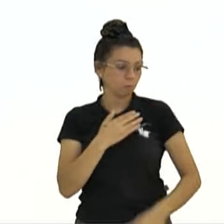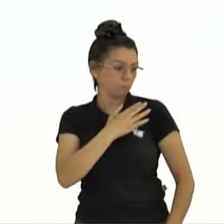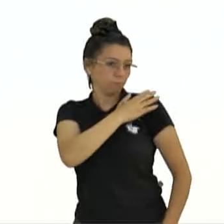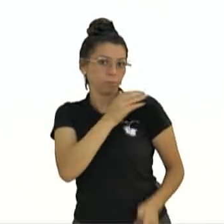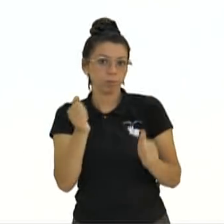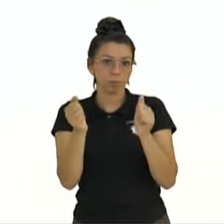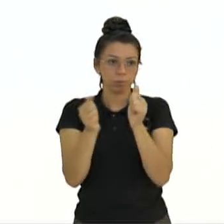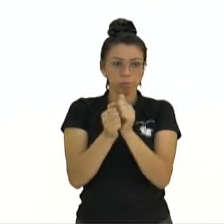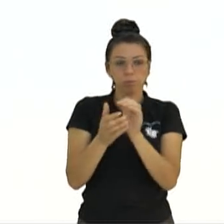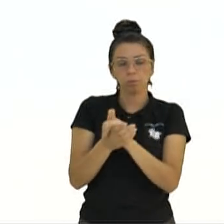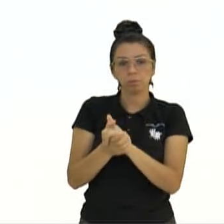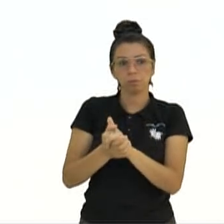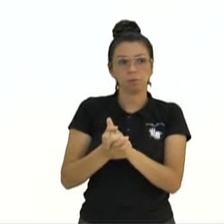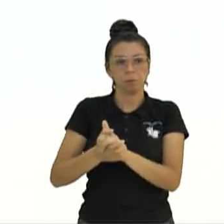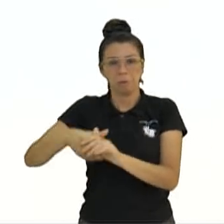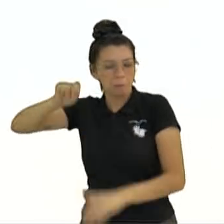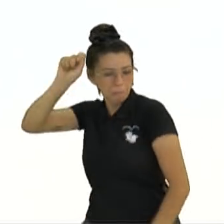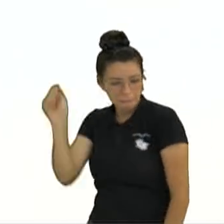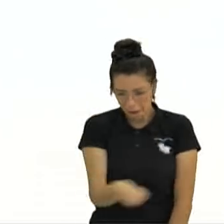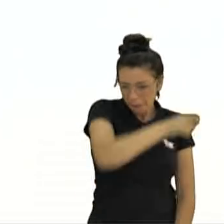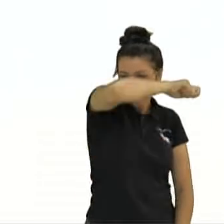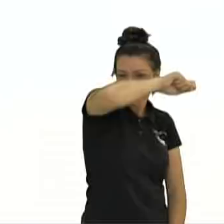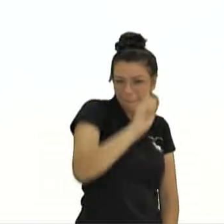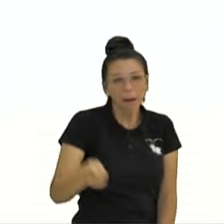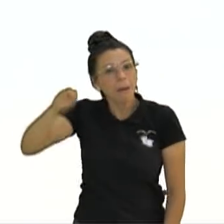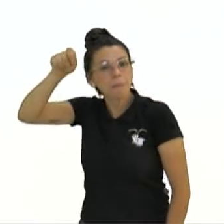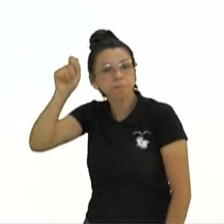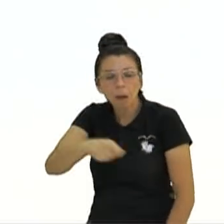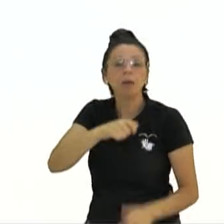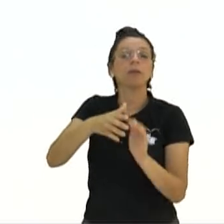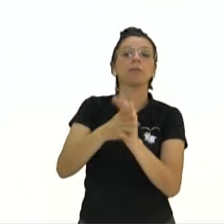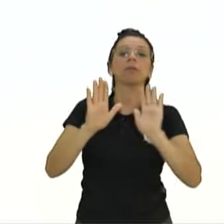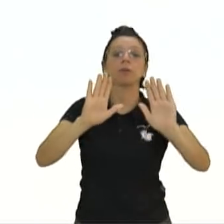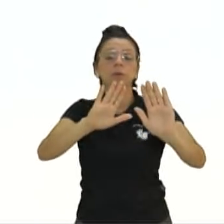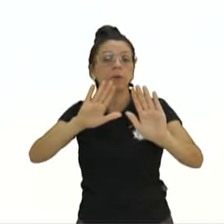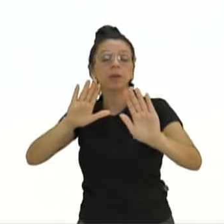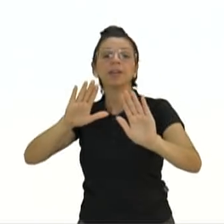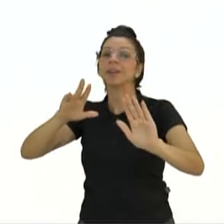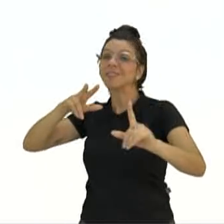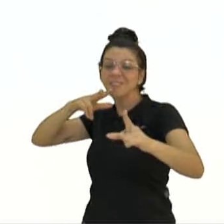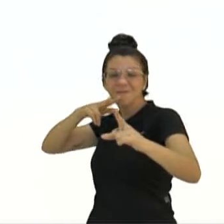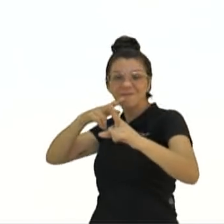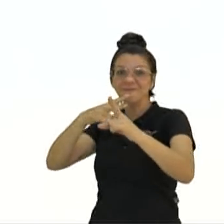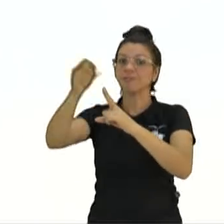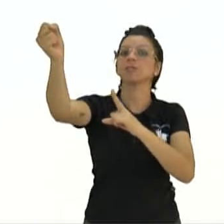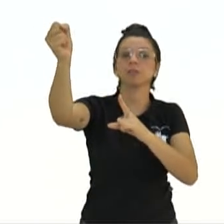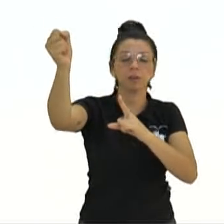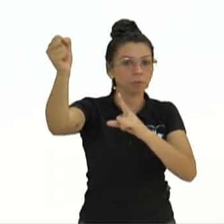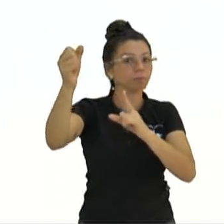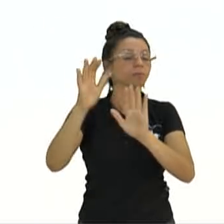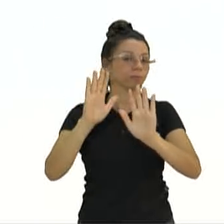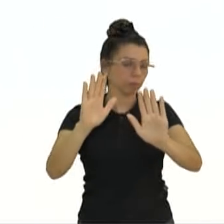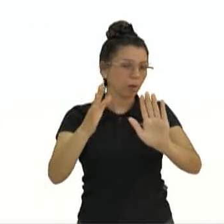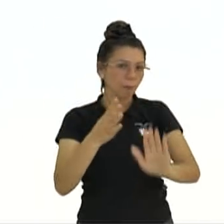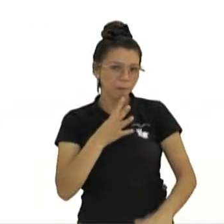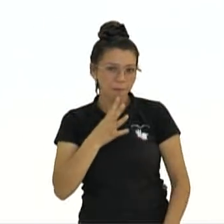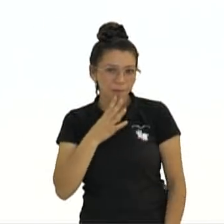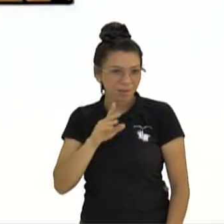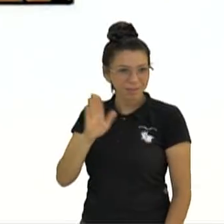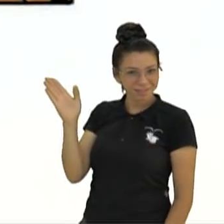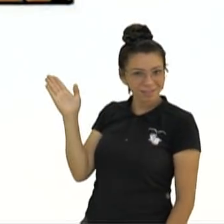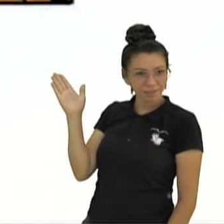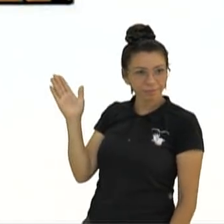Ogum varreu os adversários em uma campanha vitoriosa. Já conheciam esse